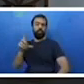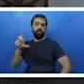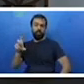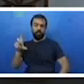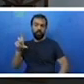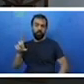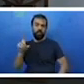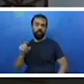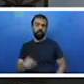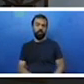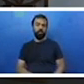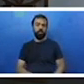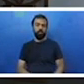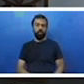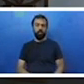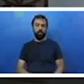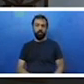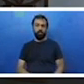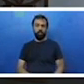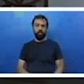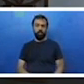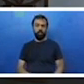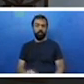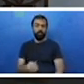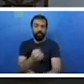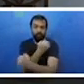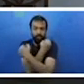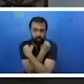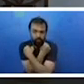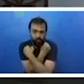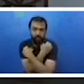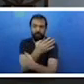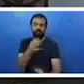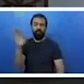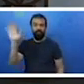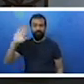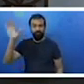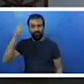se for necessário. E um forte abraço a todos vocês. Até a próxima aula.